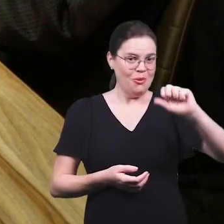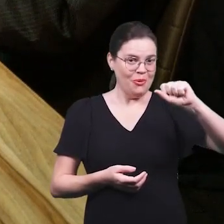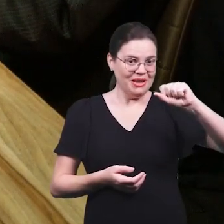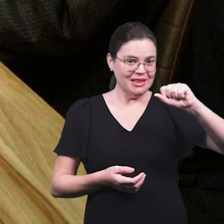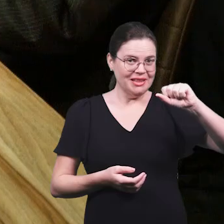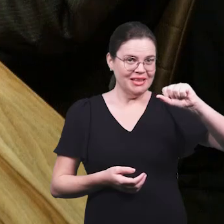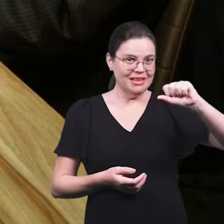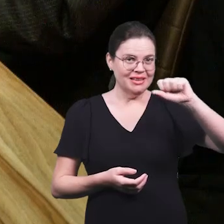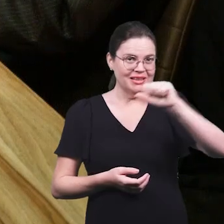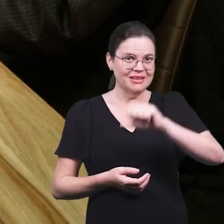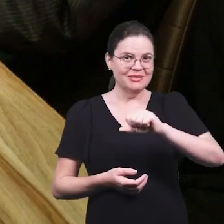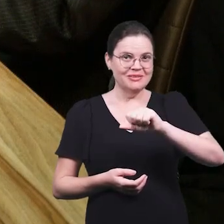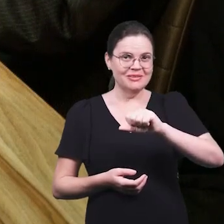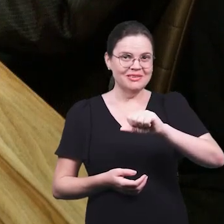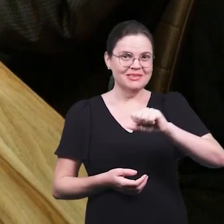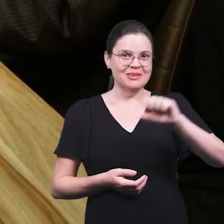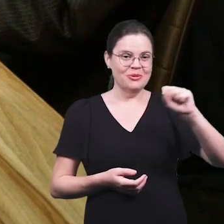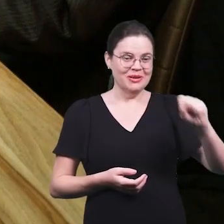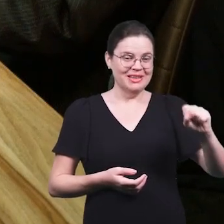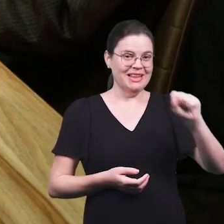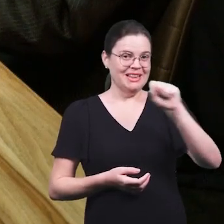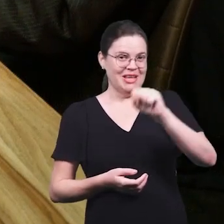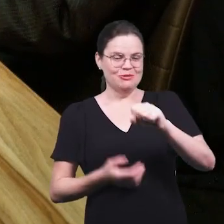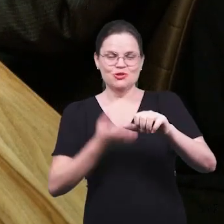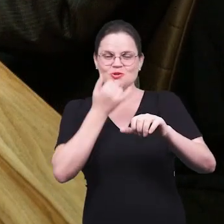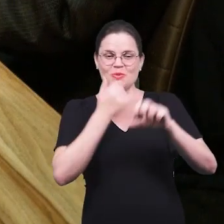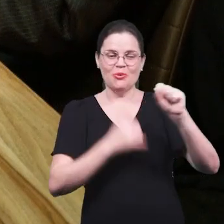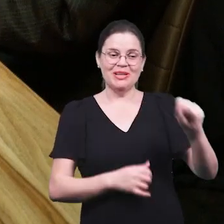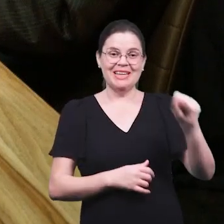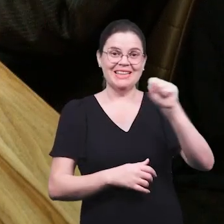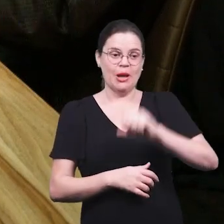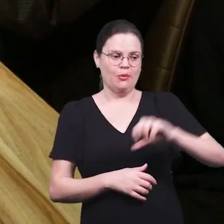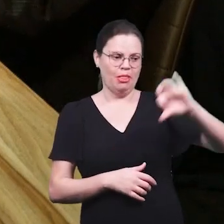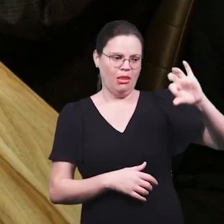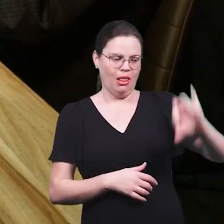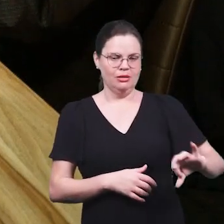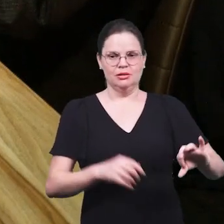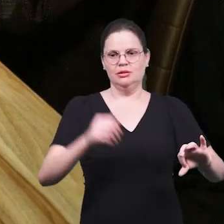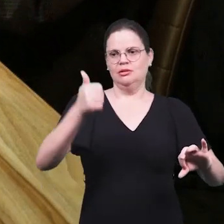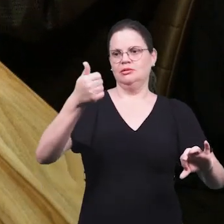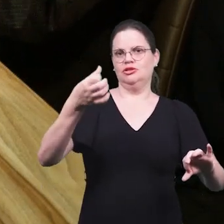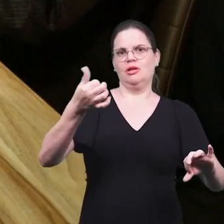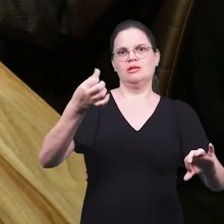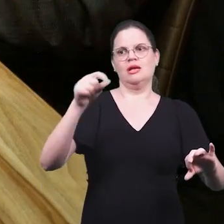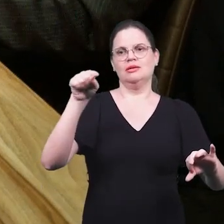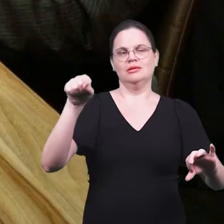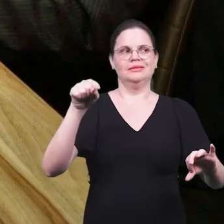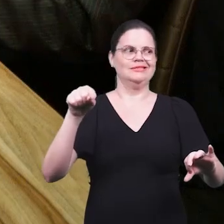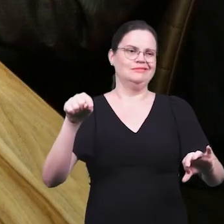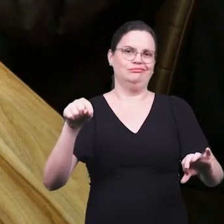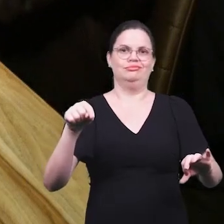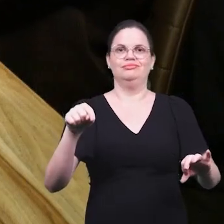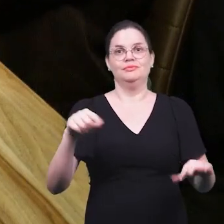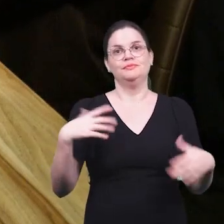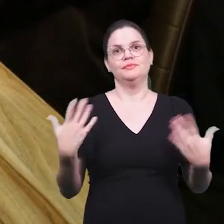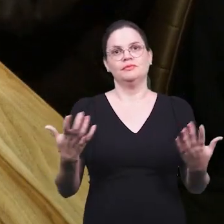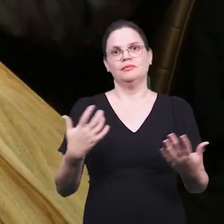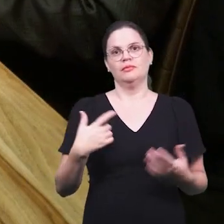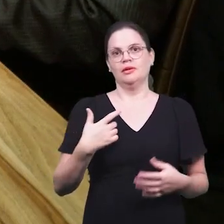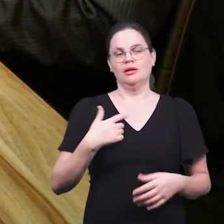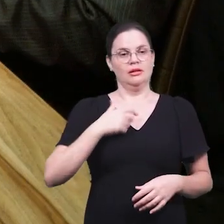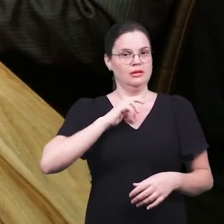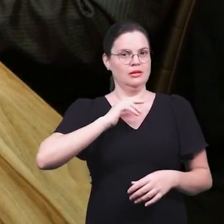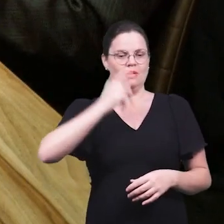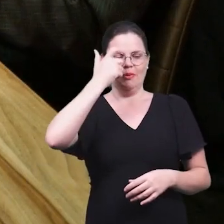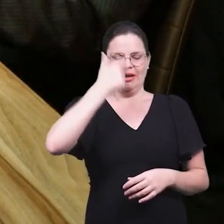lugar. 88. Saiu lá de cima e depois foi... Exatamente. Olha só. Então, mais uma vez, o Senhor mostrou o seguinte, olha, serei eu que